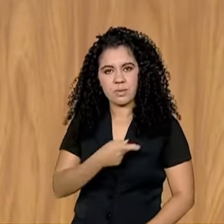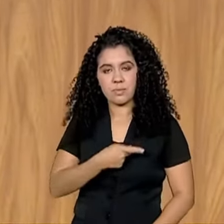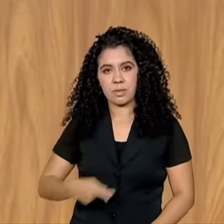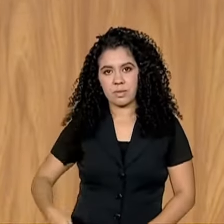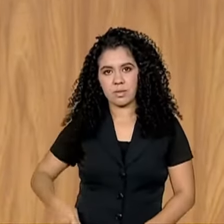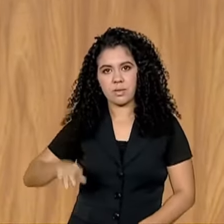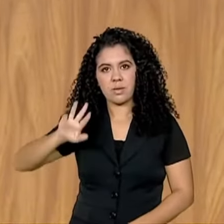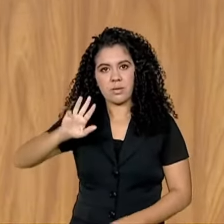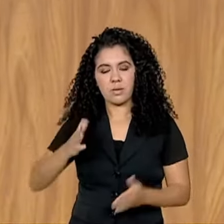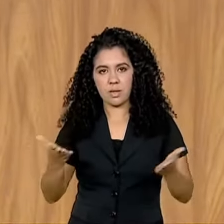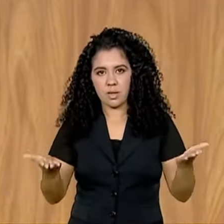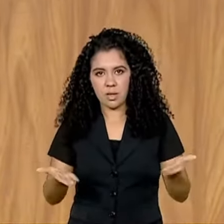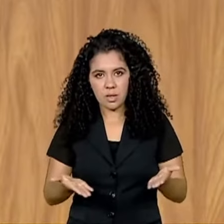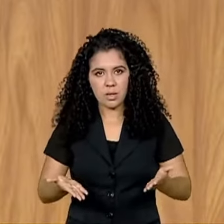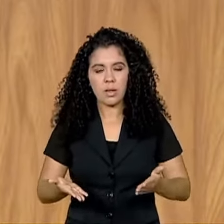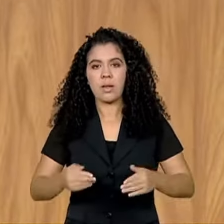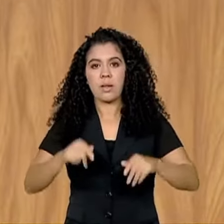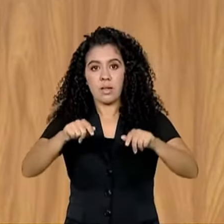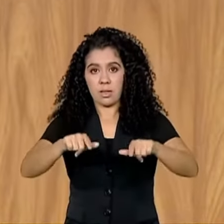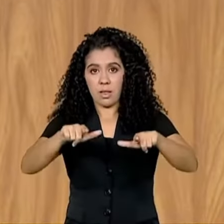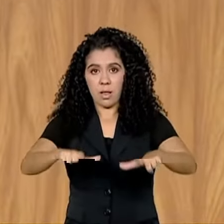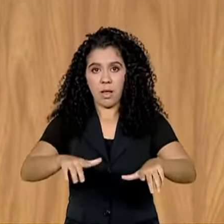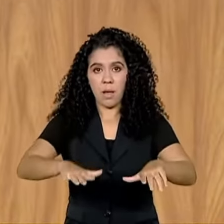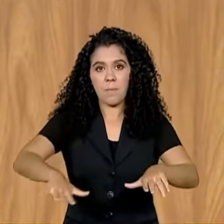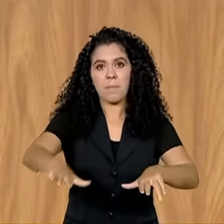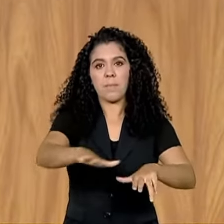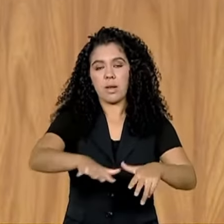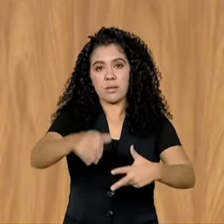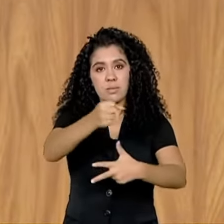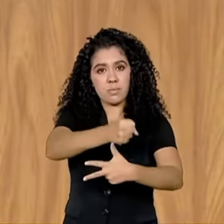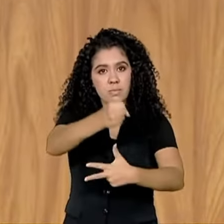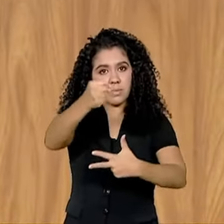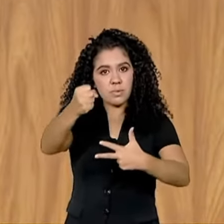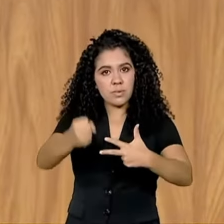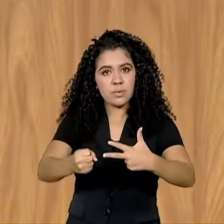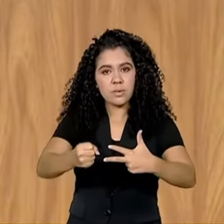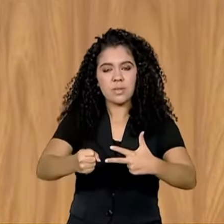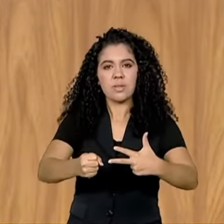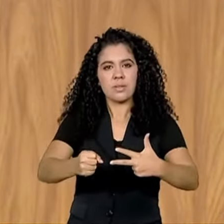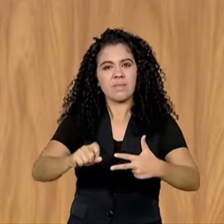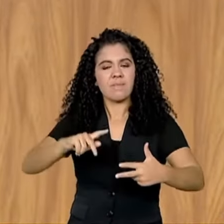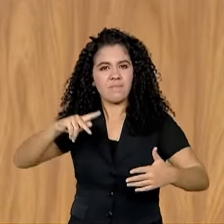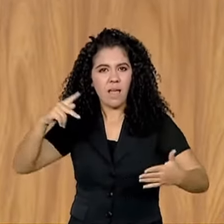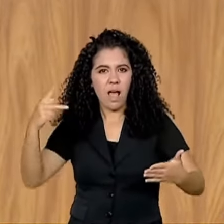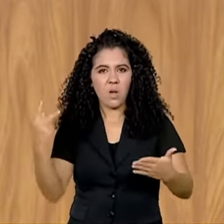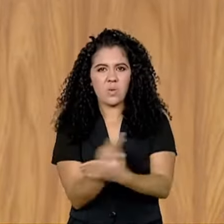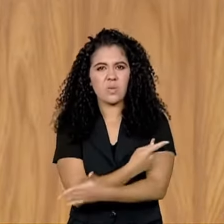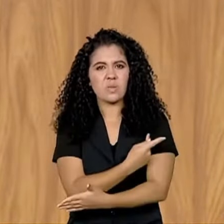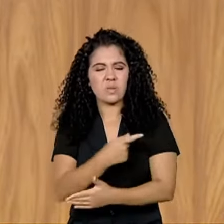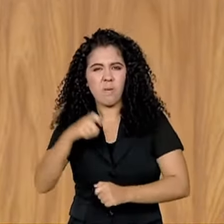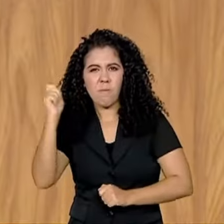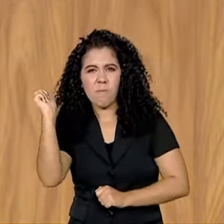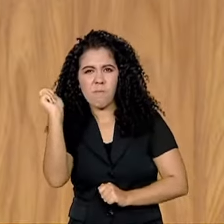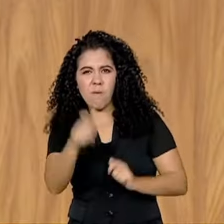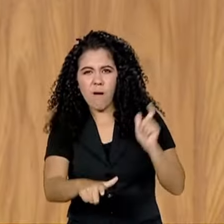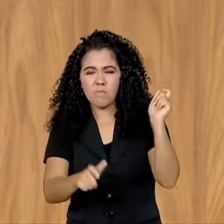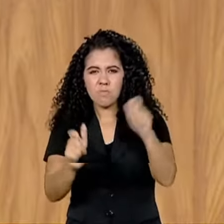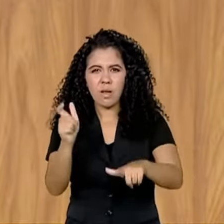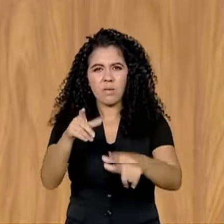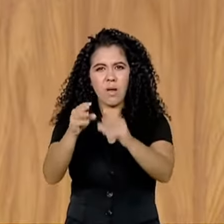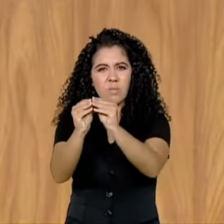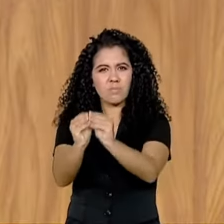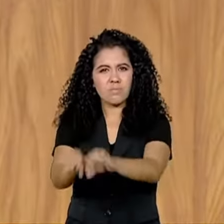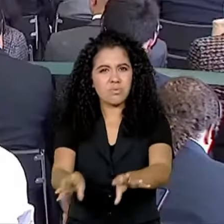nesse lugar, nessa Praça dos Três Poderes, que foi atacada, que foi